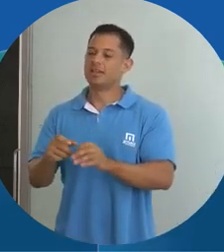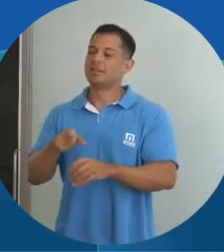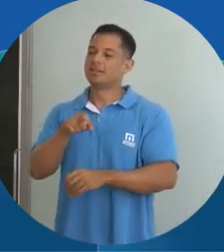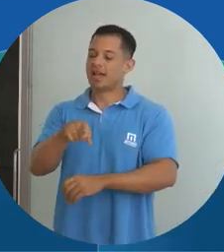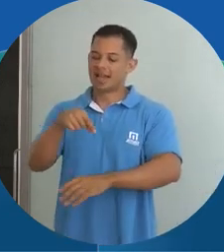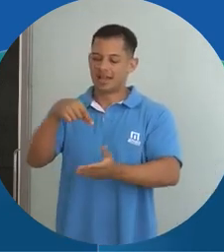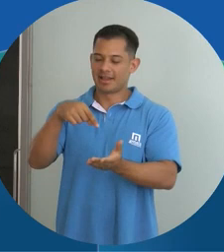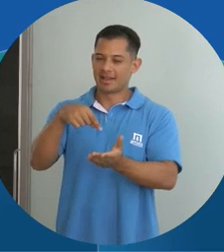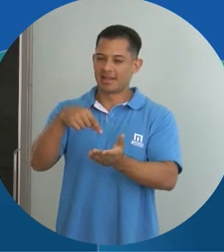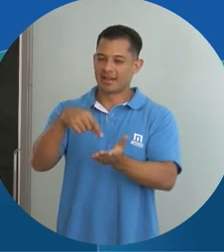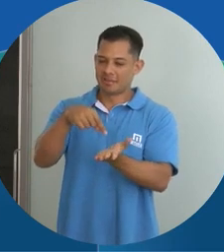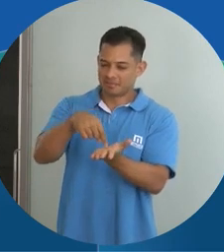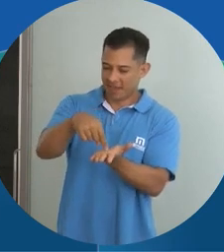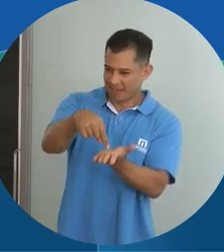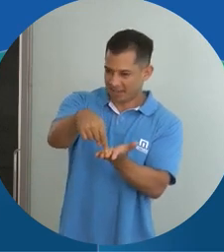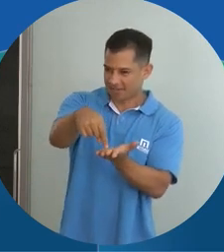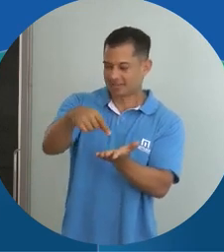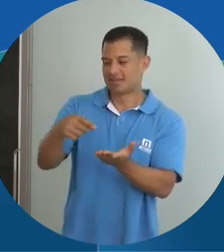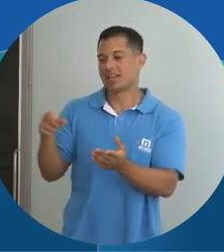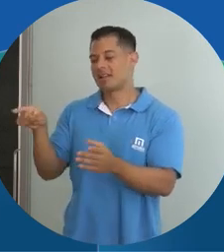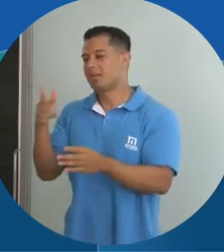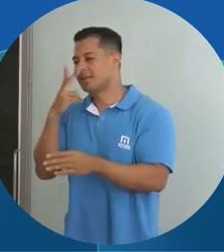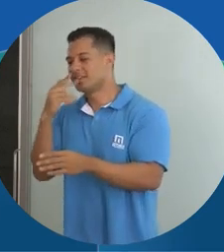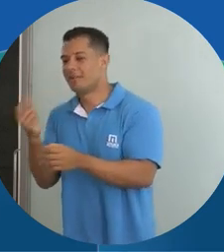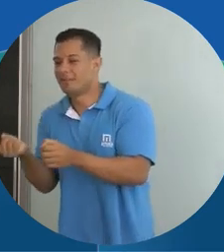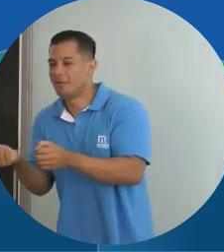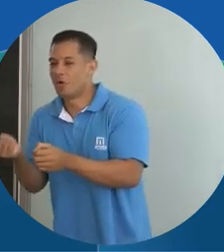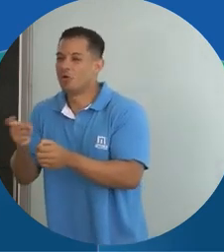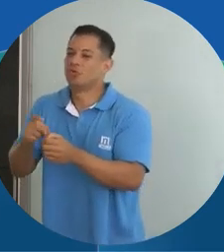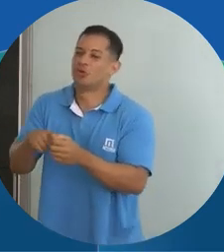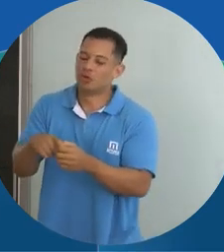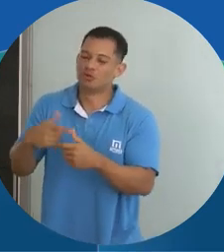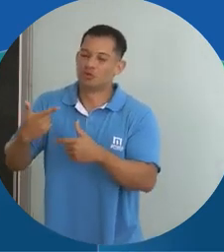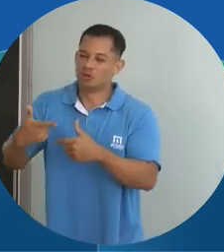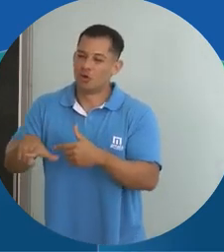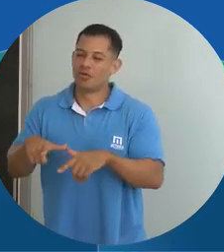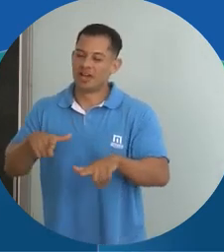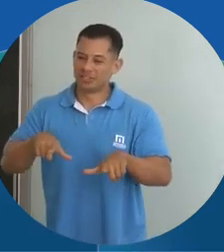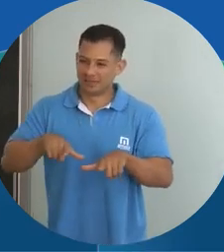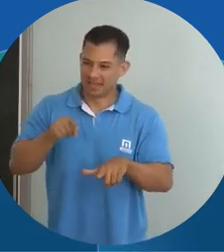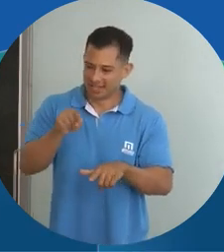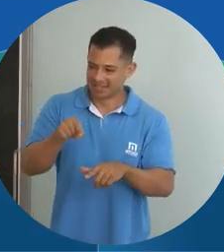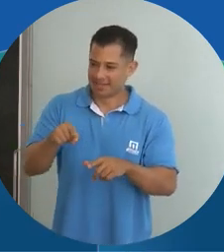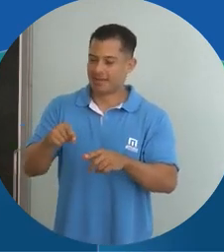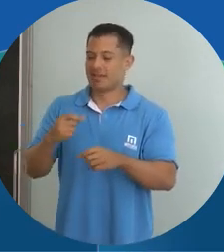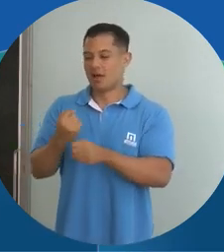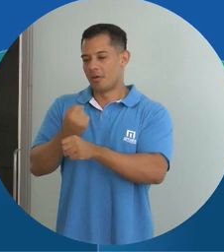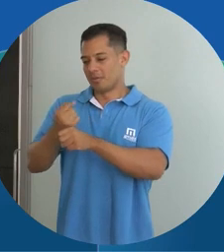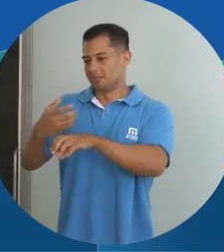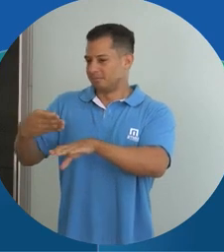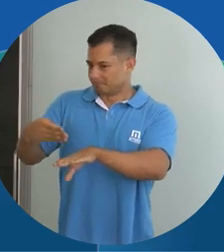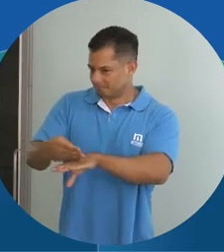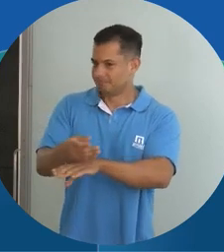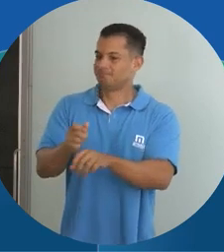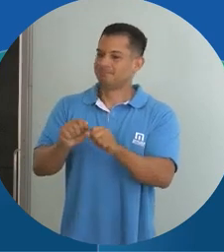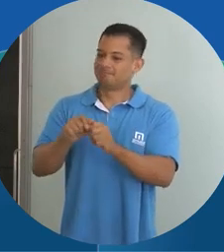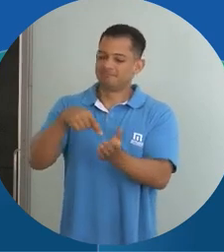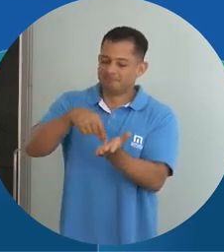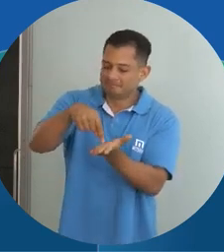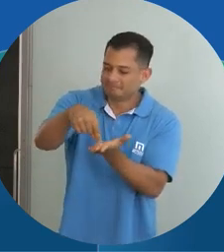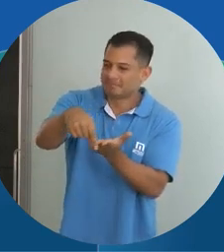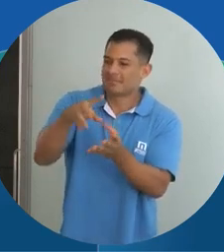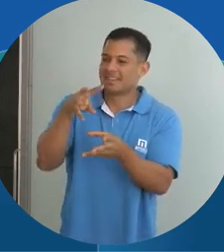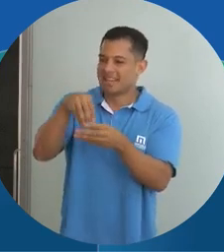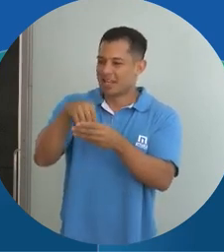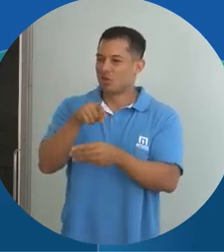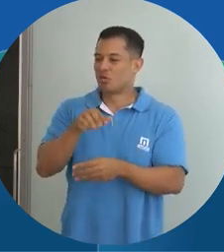máquinas foram retomando a atividade e conseguiram entrar na obra, elas fizeram a estaca por dentro dos